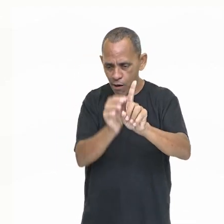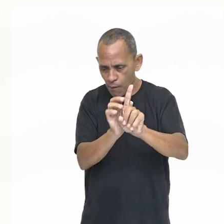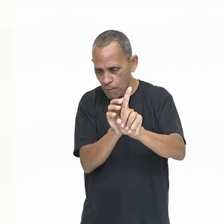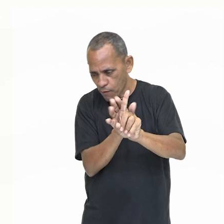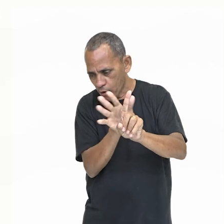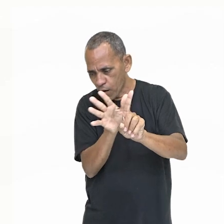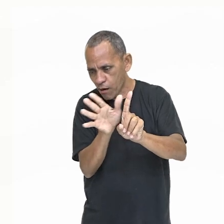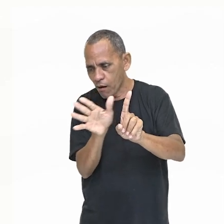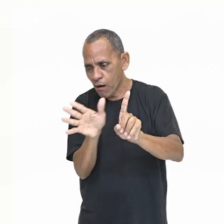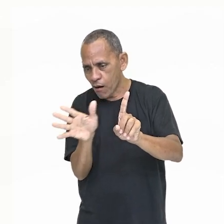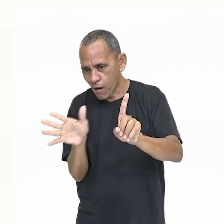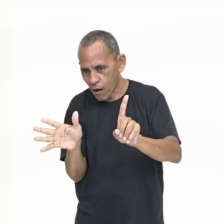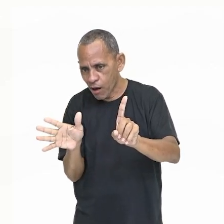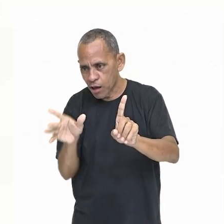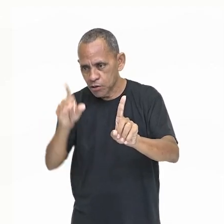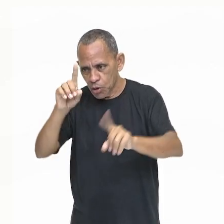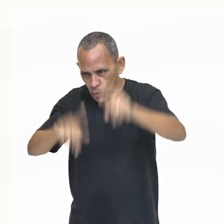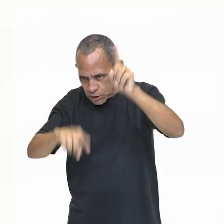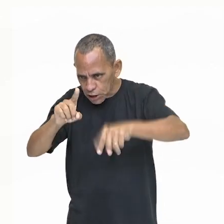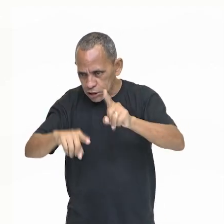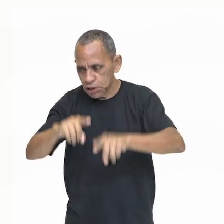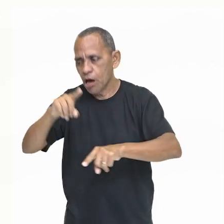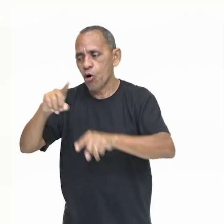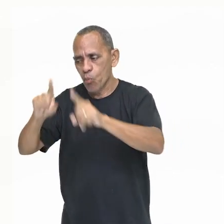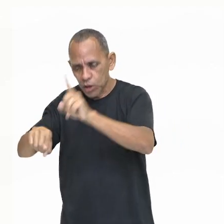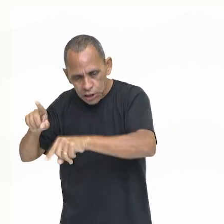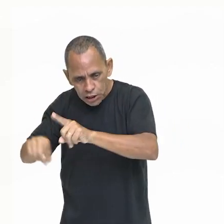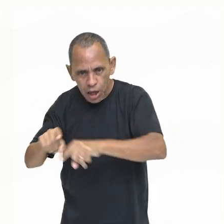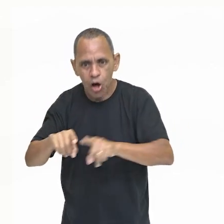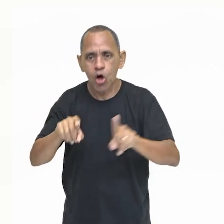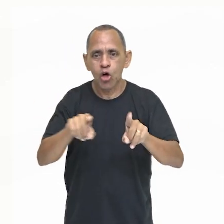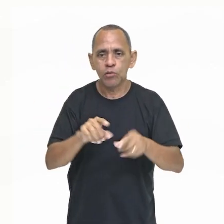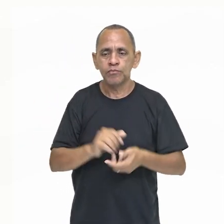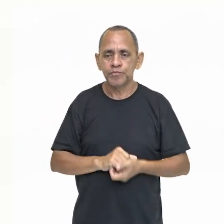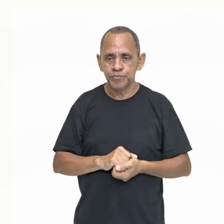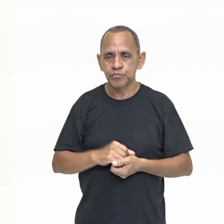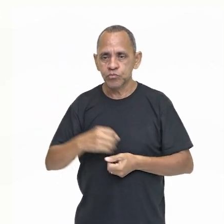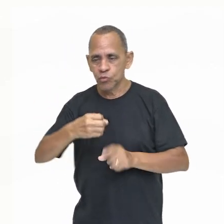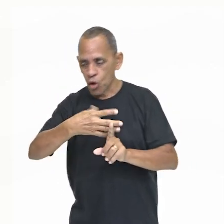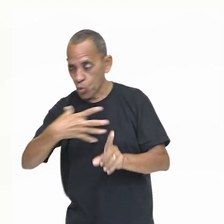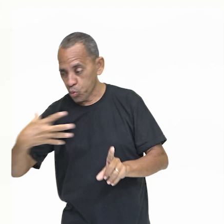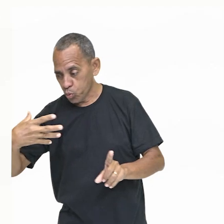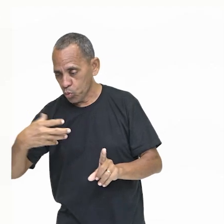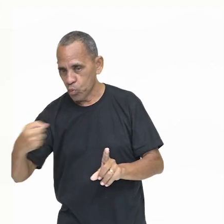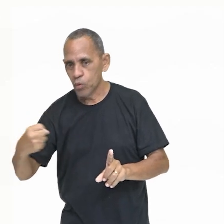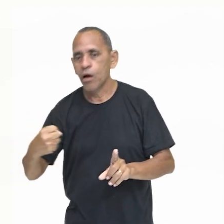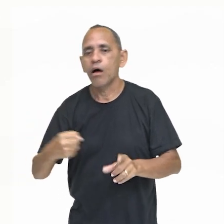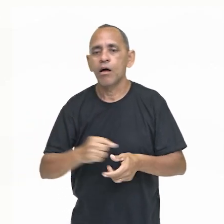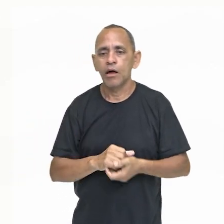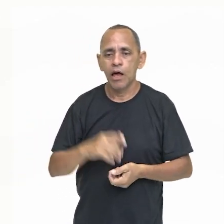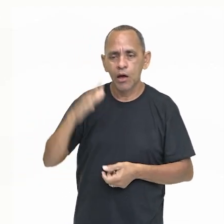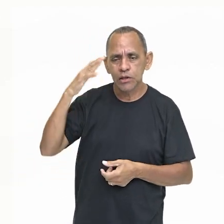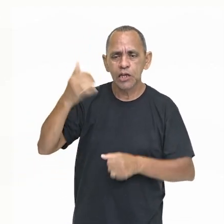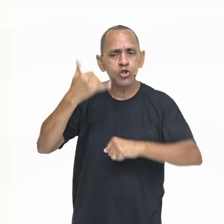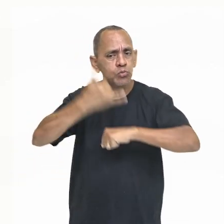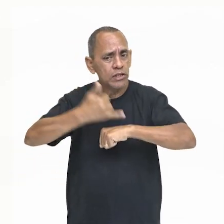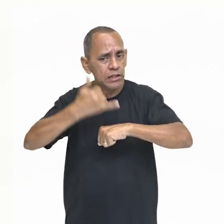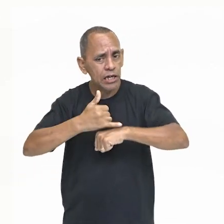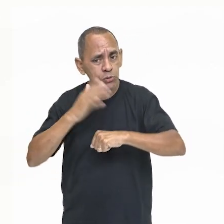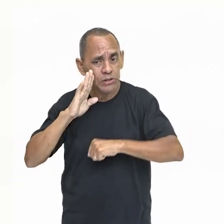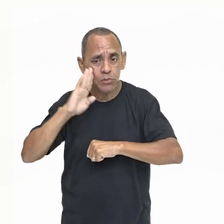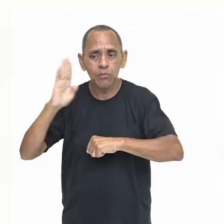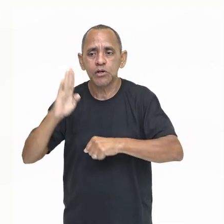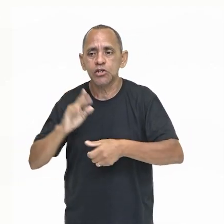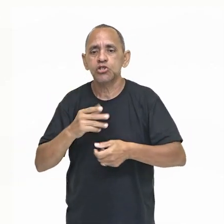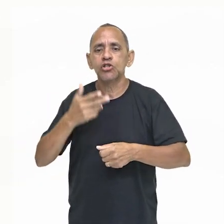transporte de matéria. Ocorre principalmente nos metais, com os condutores